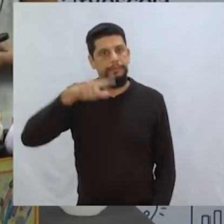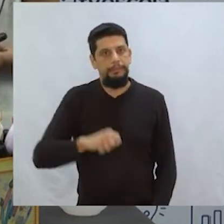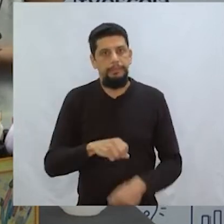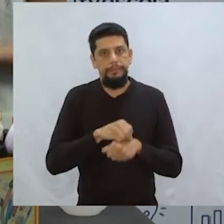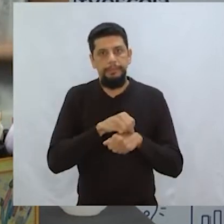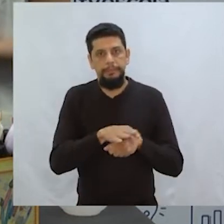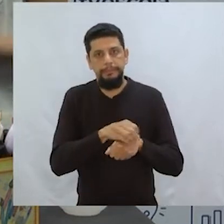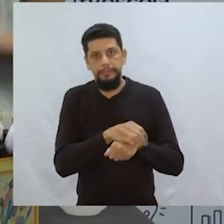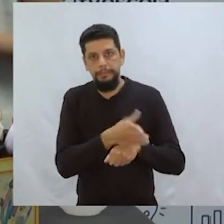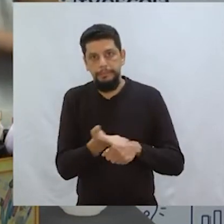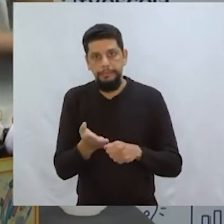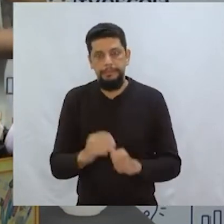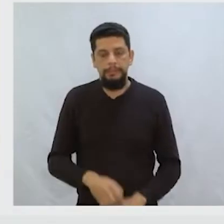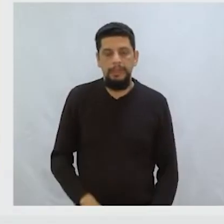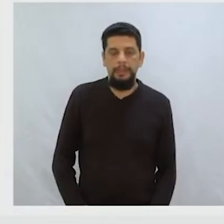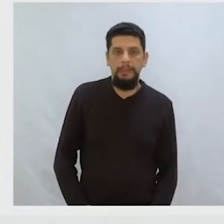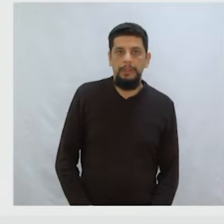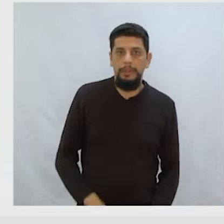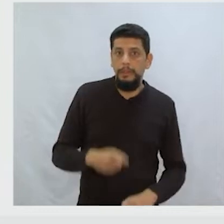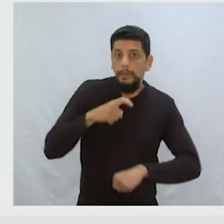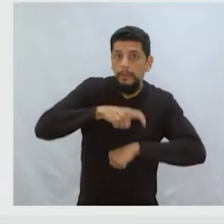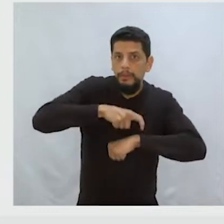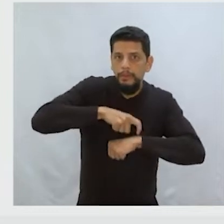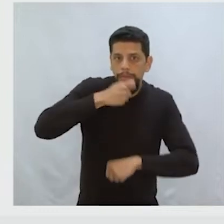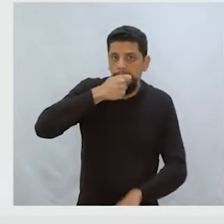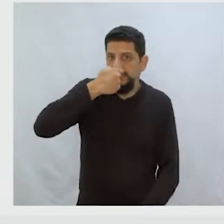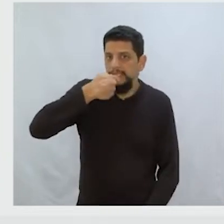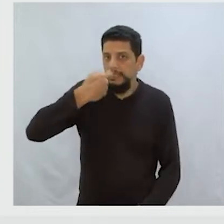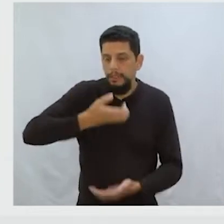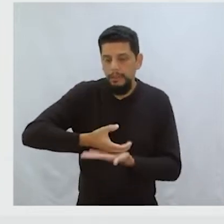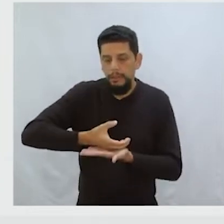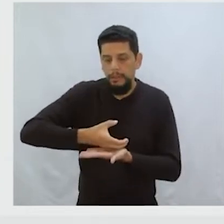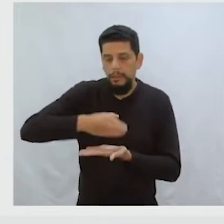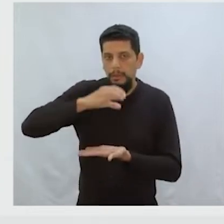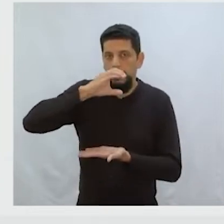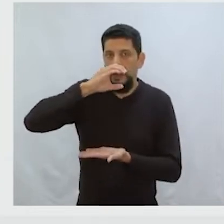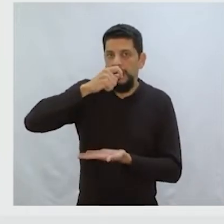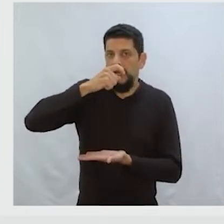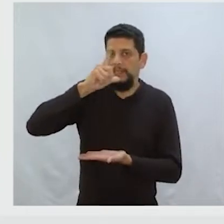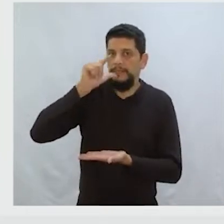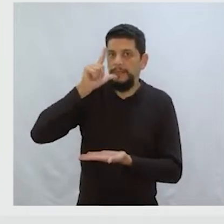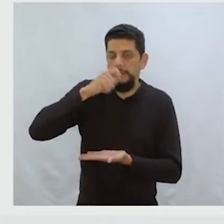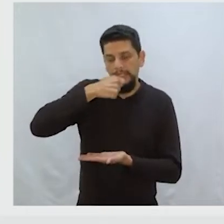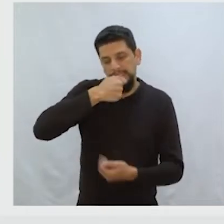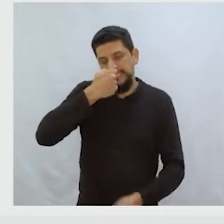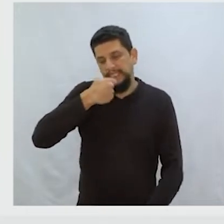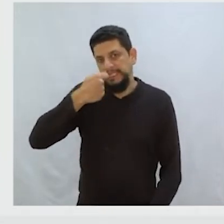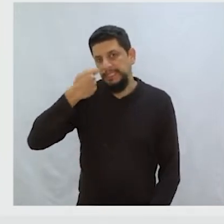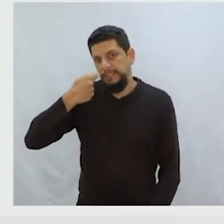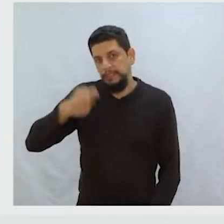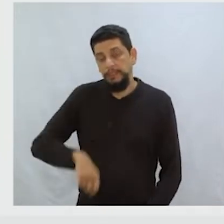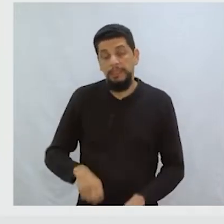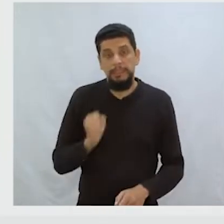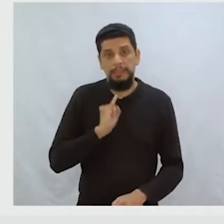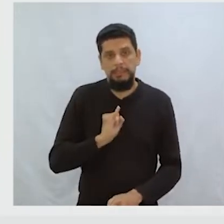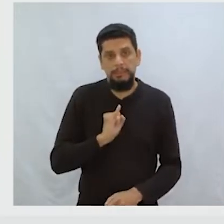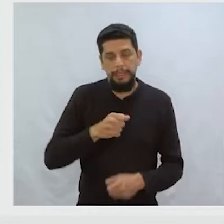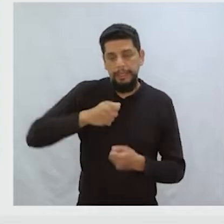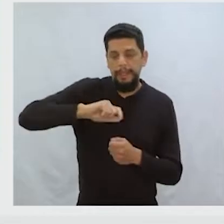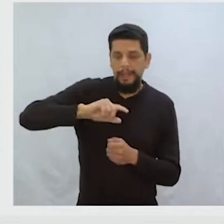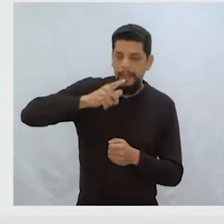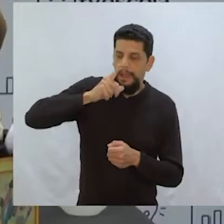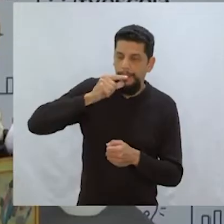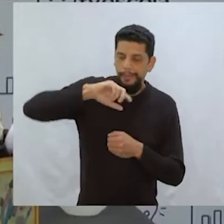Outra dica é, na escovação dos dentes, usar um copo para fazer o enxágue. Também, né? Ao invés